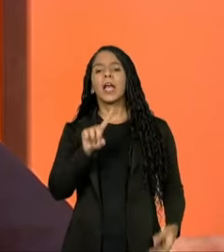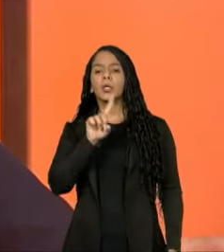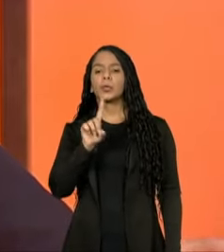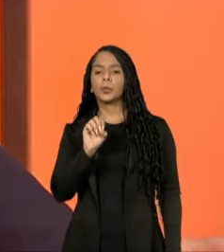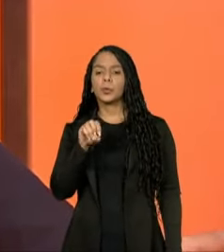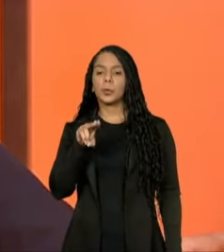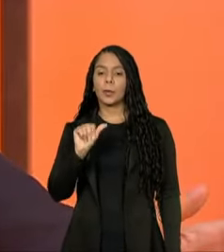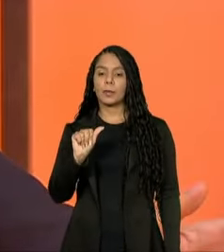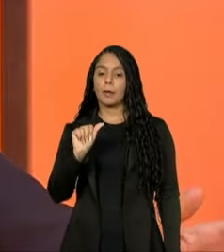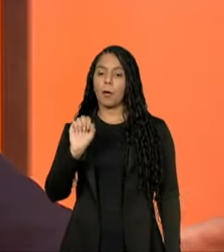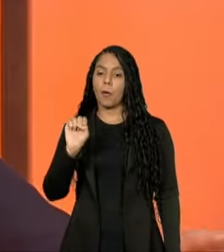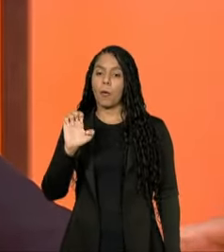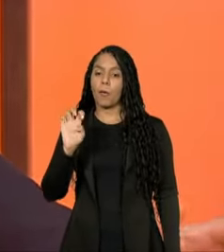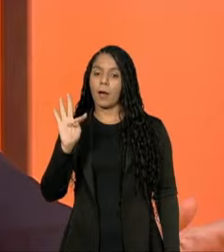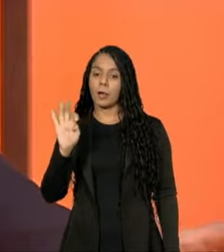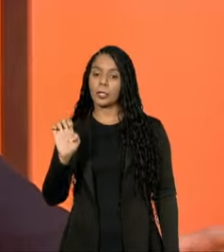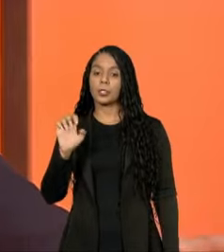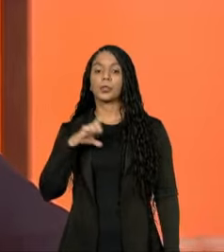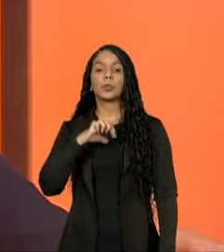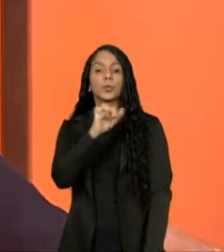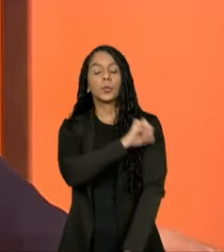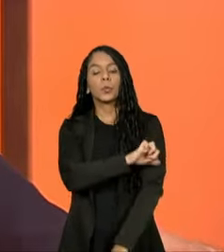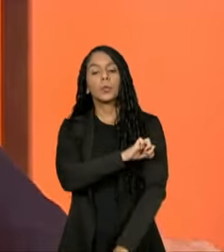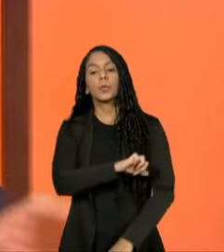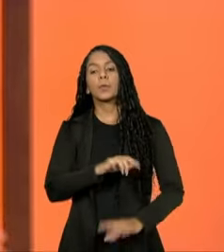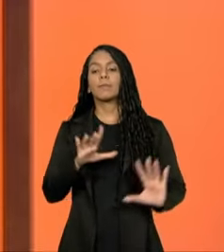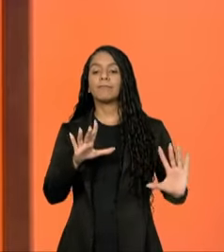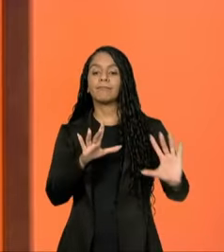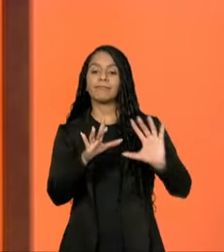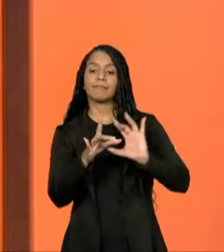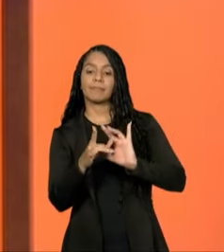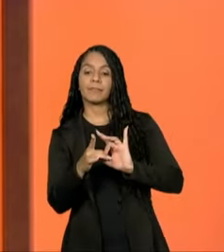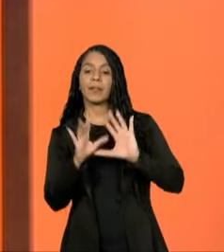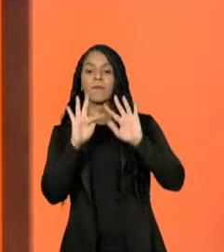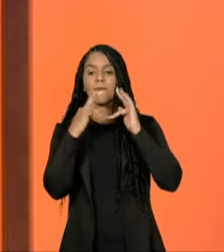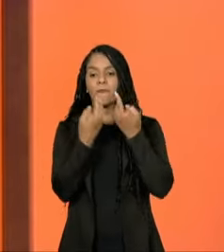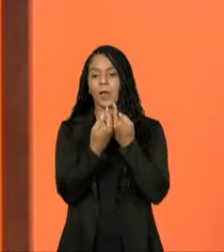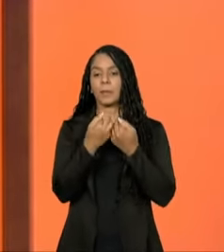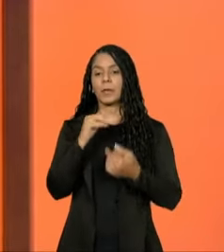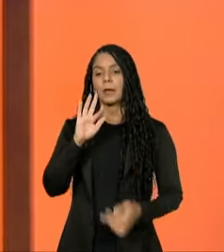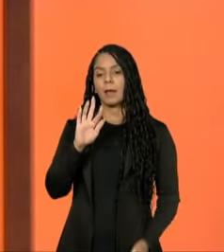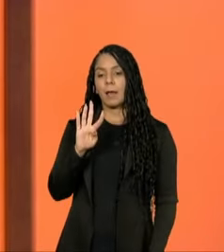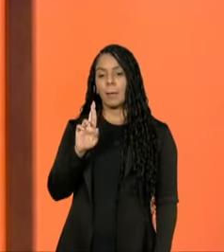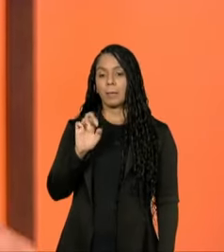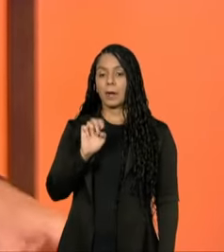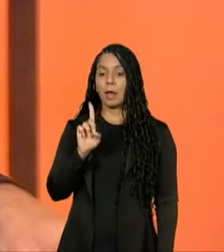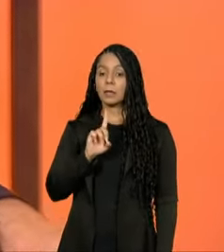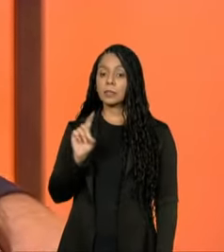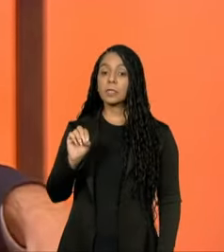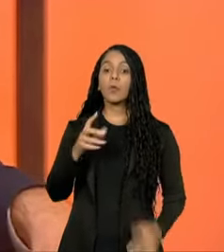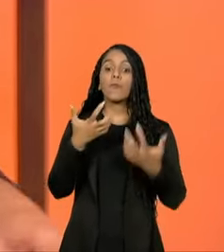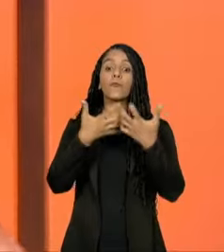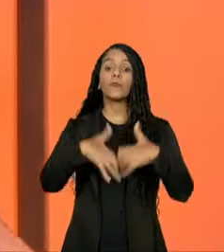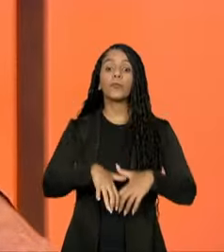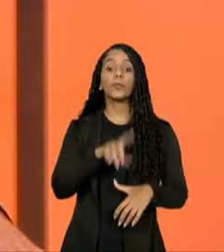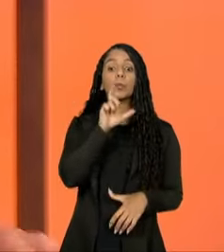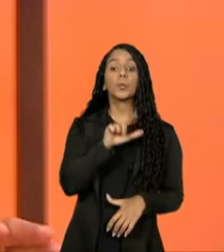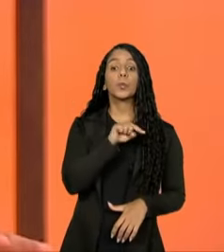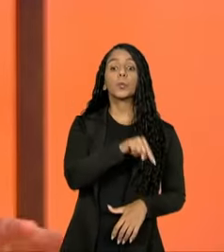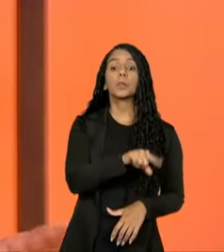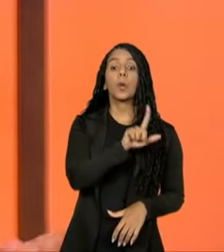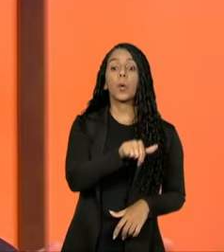Janeiro, ligada, agora se sabe disso, ligada à família Brazão. E a função dessa pessoa era